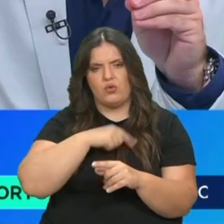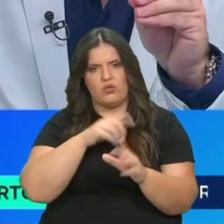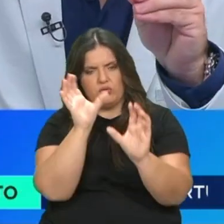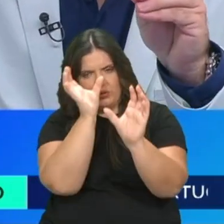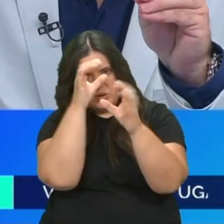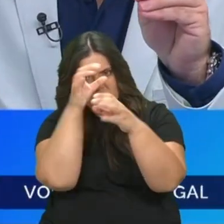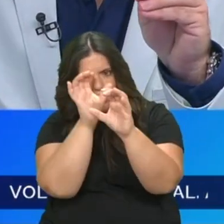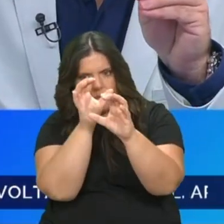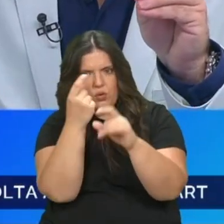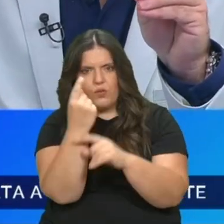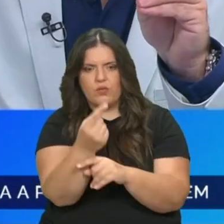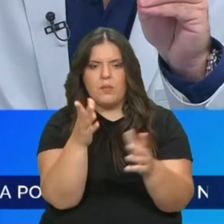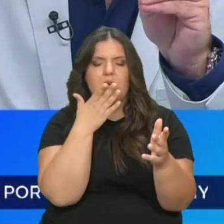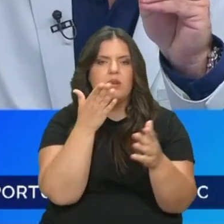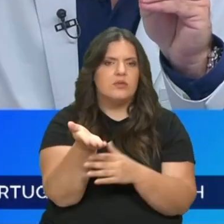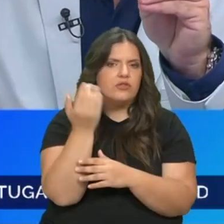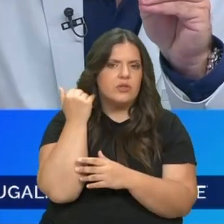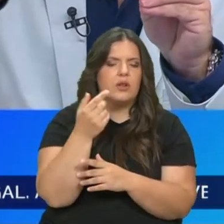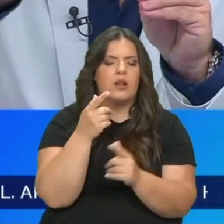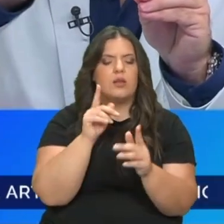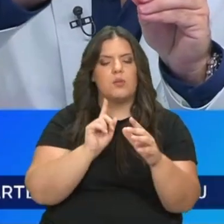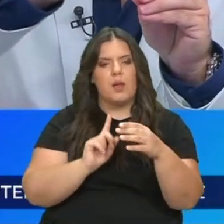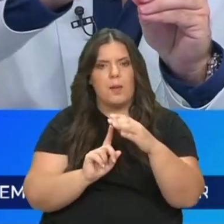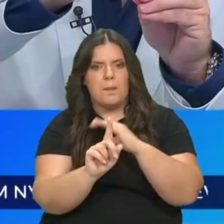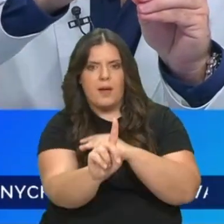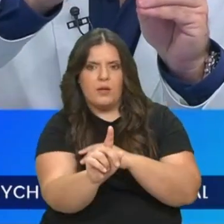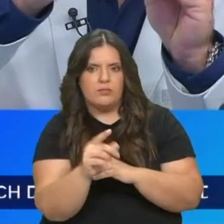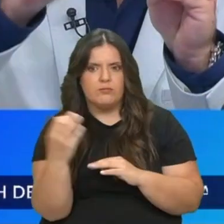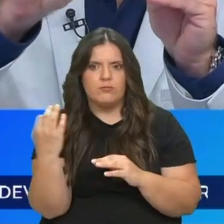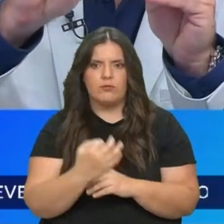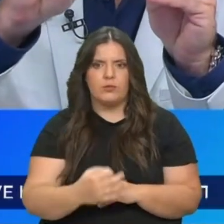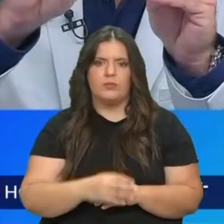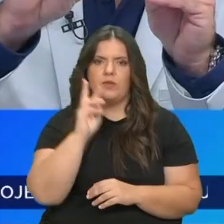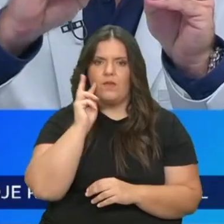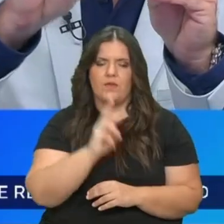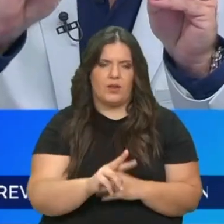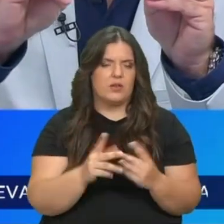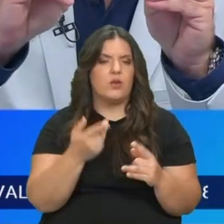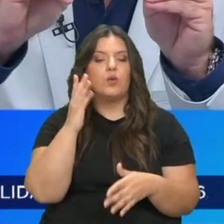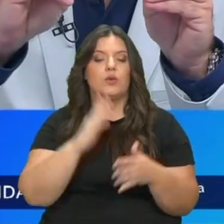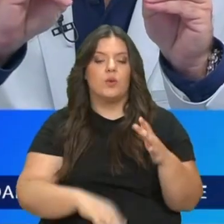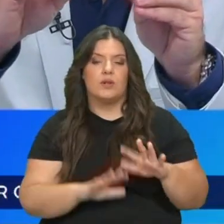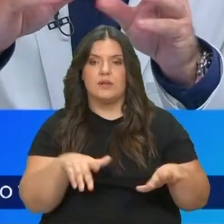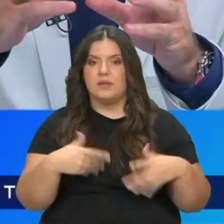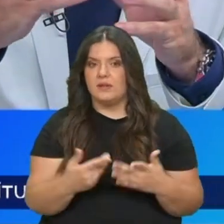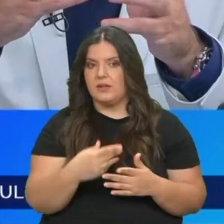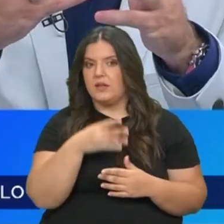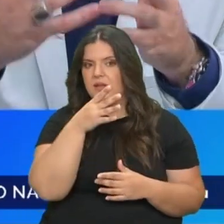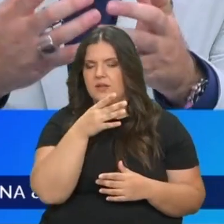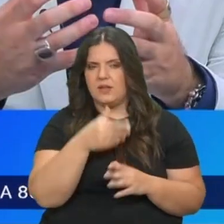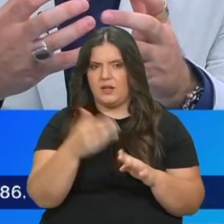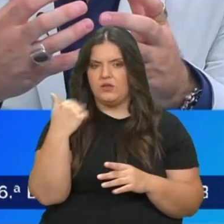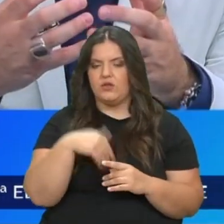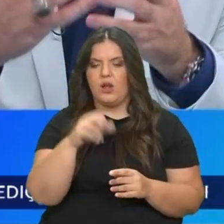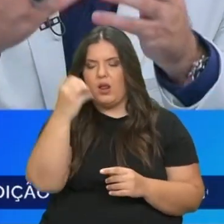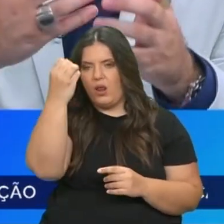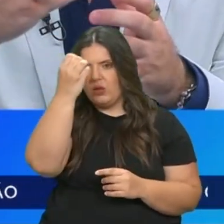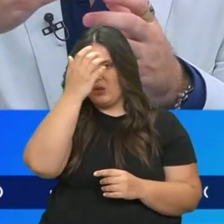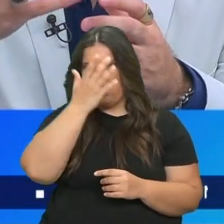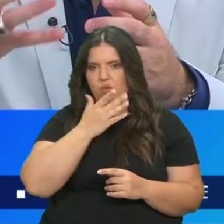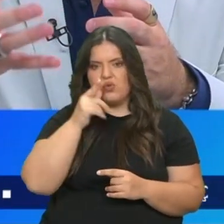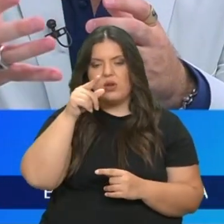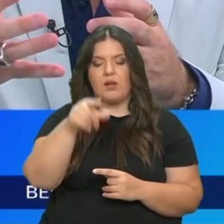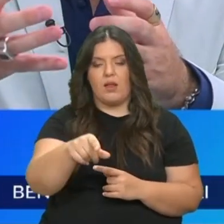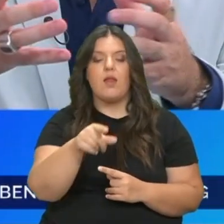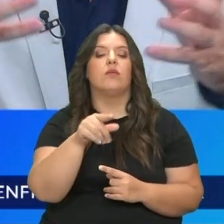houve uma galáxia gigante que passou pelo meio, por esta linha de visão. E quando isso acontece, já Einstein nos dizia, a luz daquela